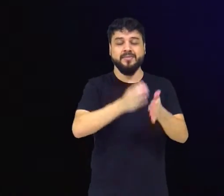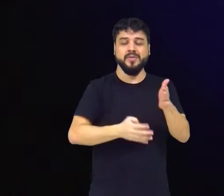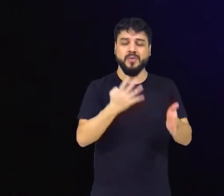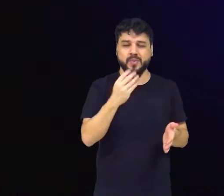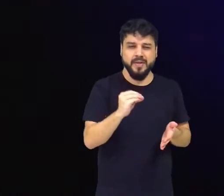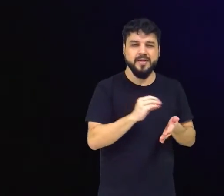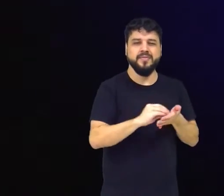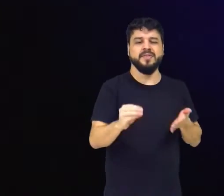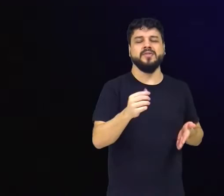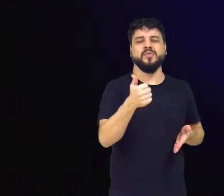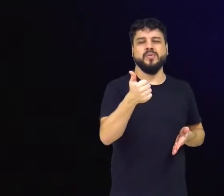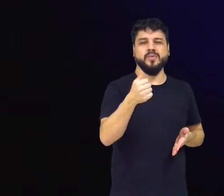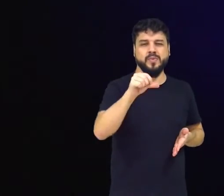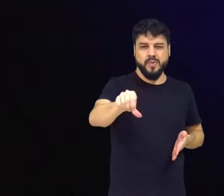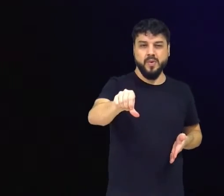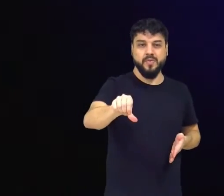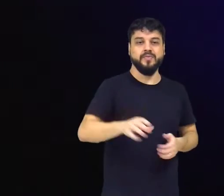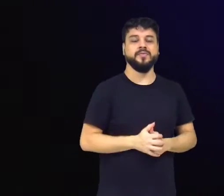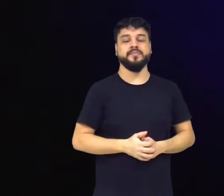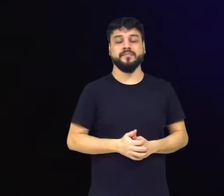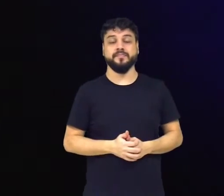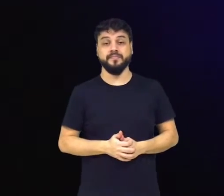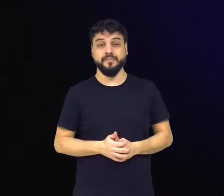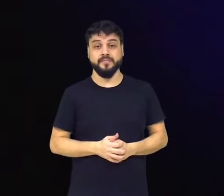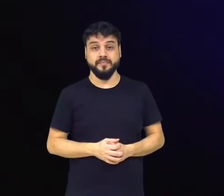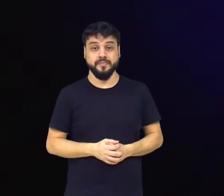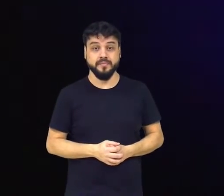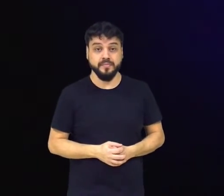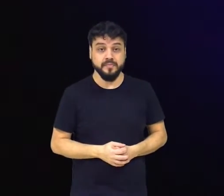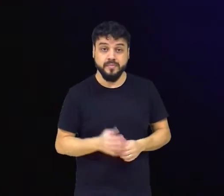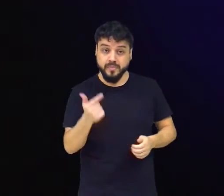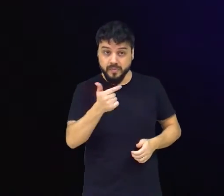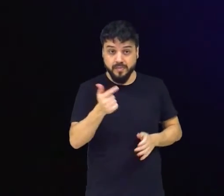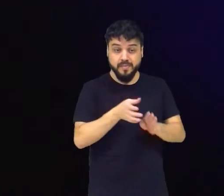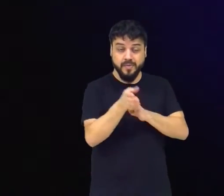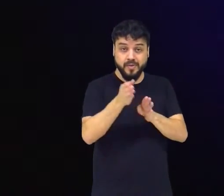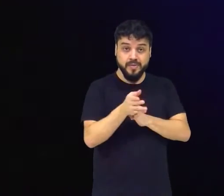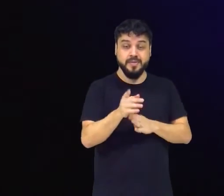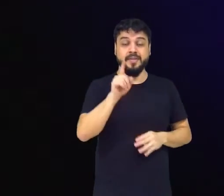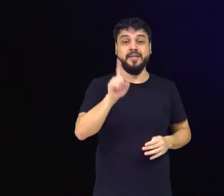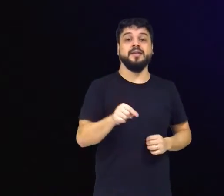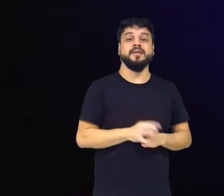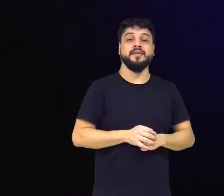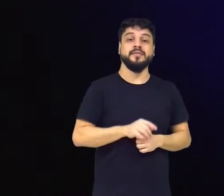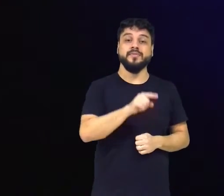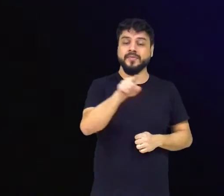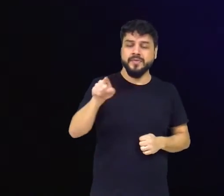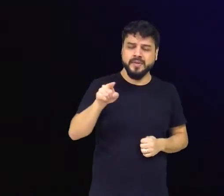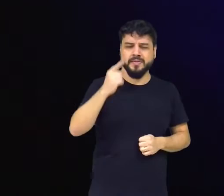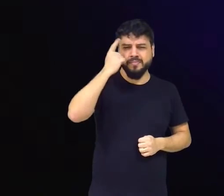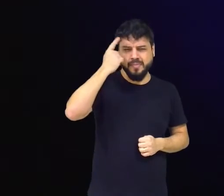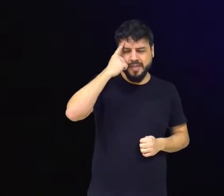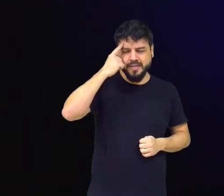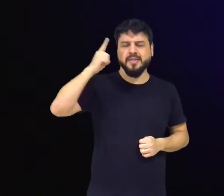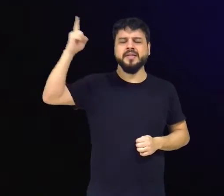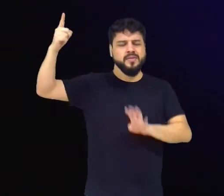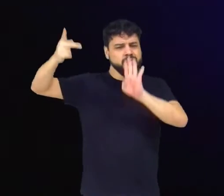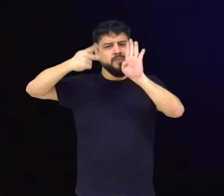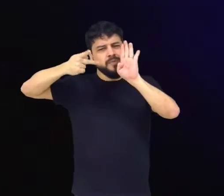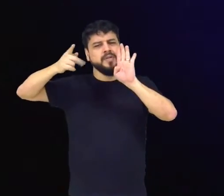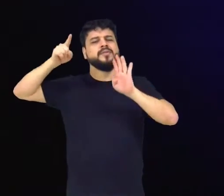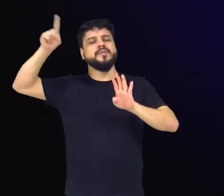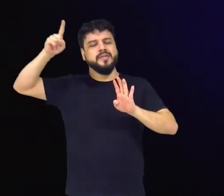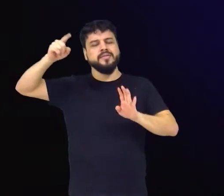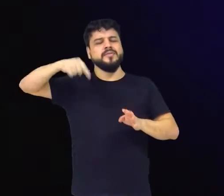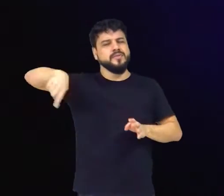essa palavra consoladora. O segundo conselho é o seguinte: console-se em Deus em suas promessas, porque elas dão